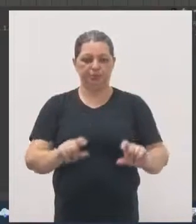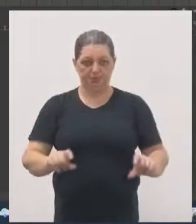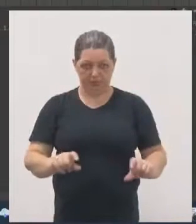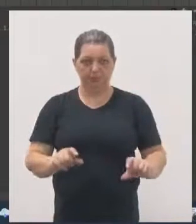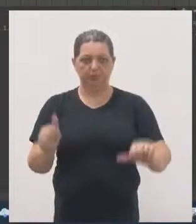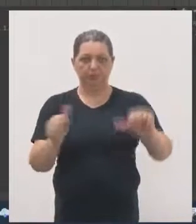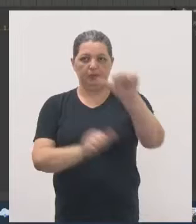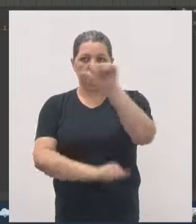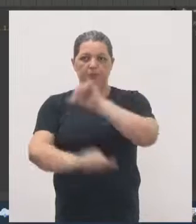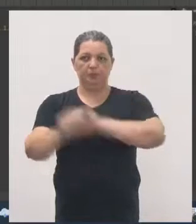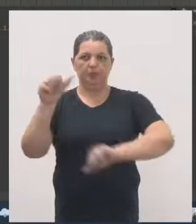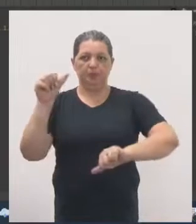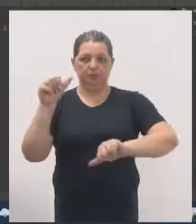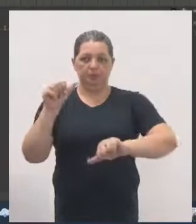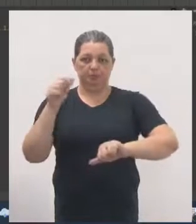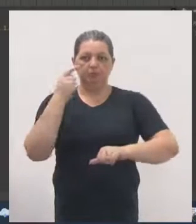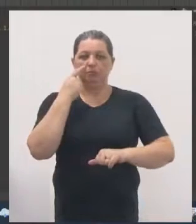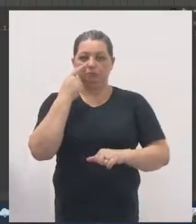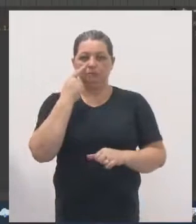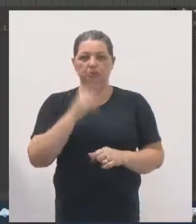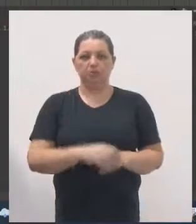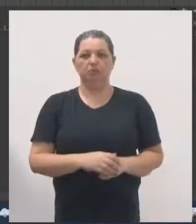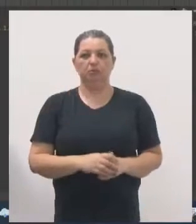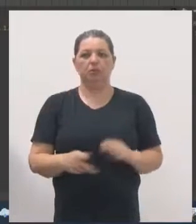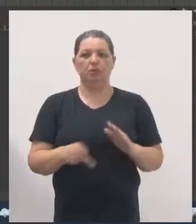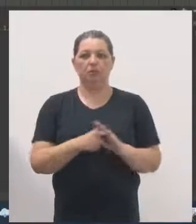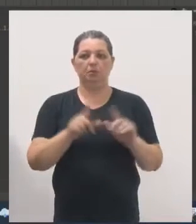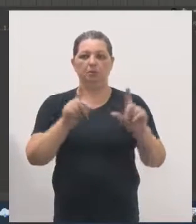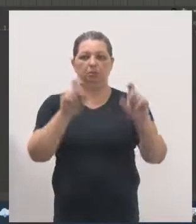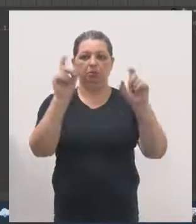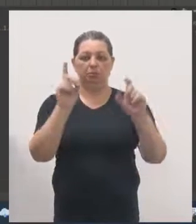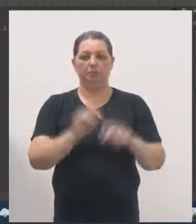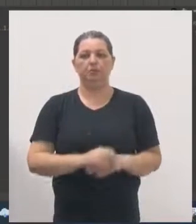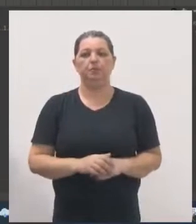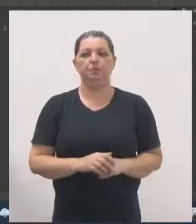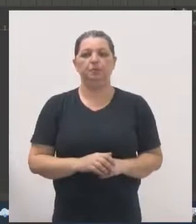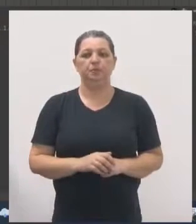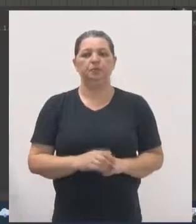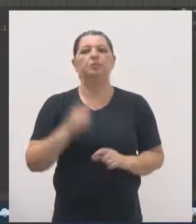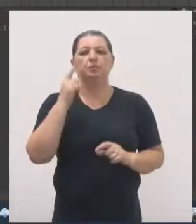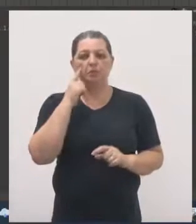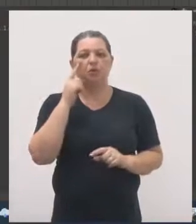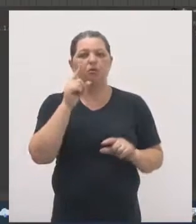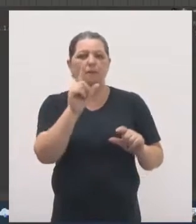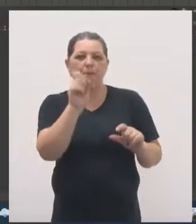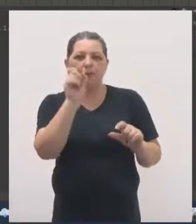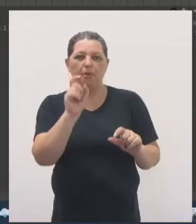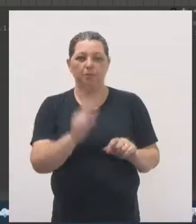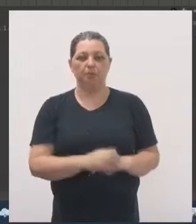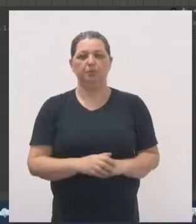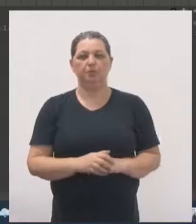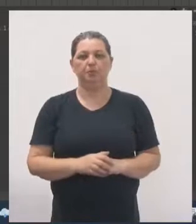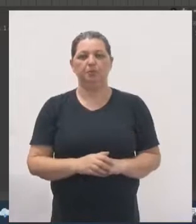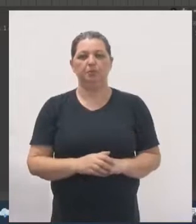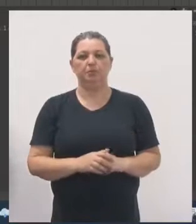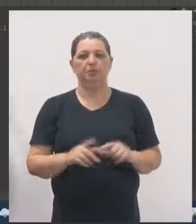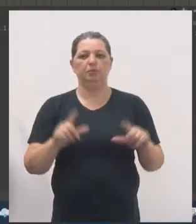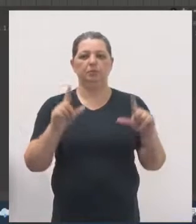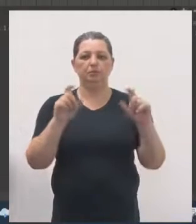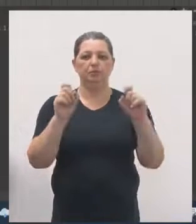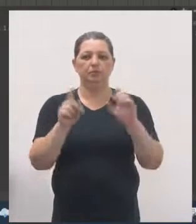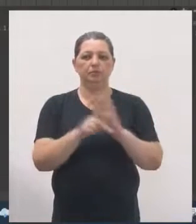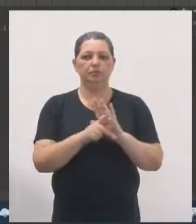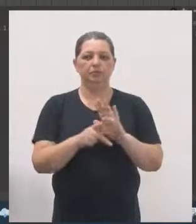cima, vocês vêm aqui, ó. Em cima da track. Isso, você clica com o direito em cima, track color.